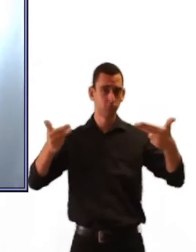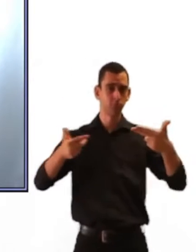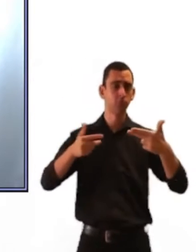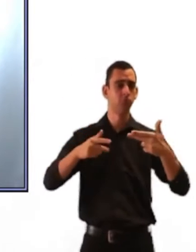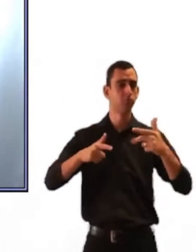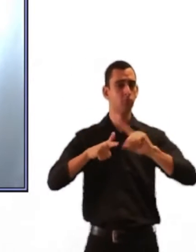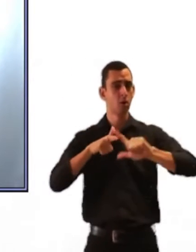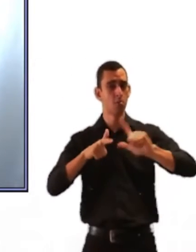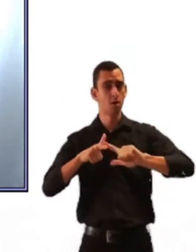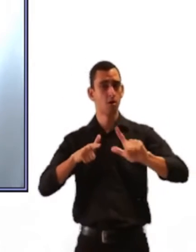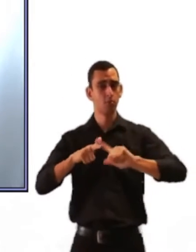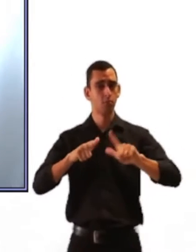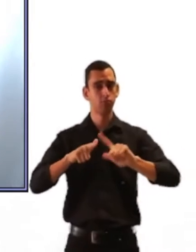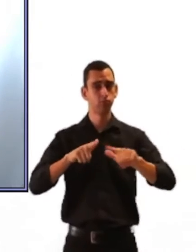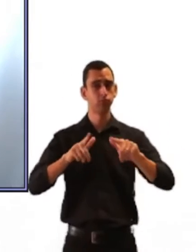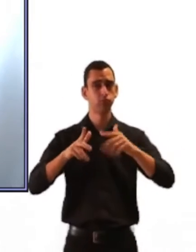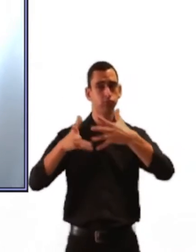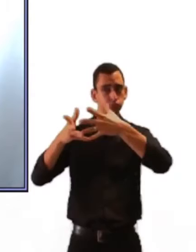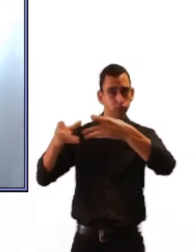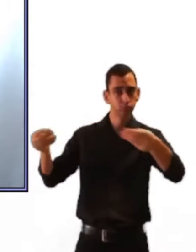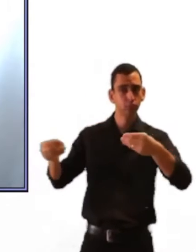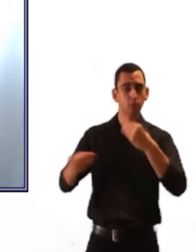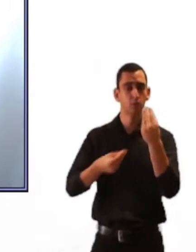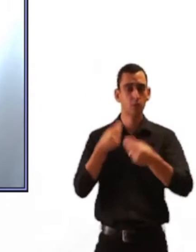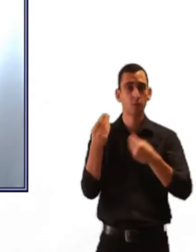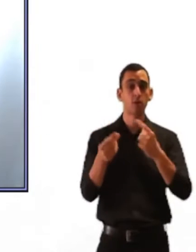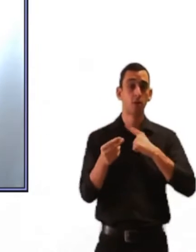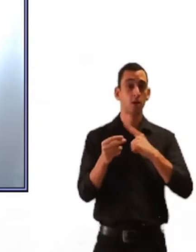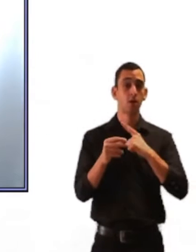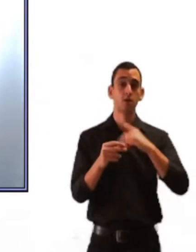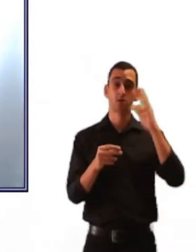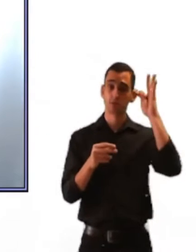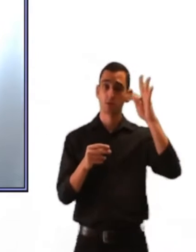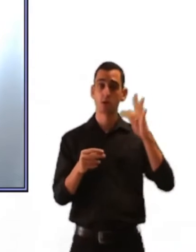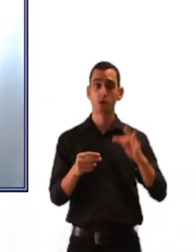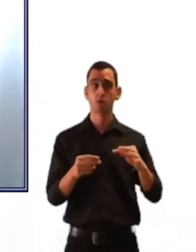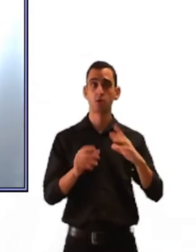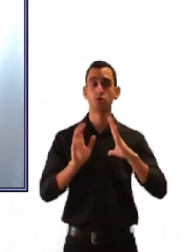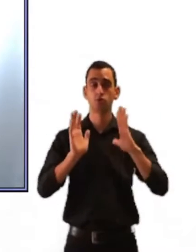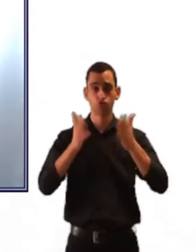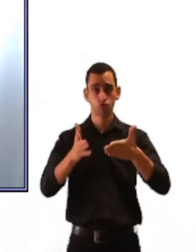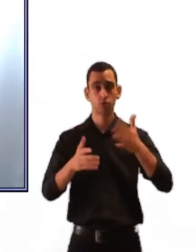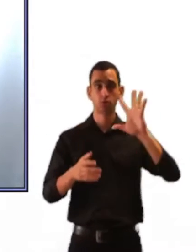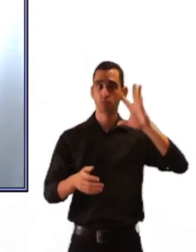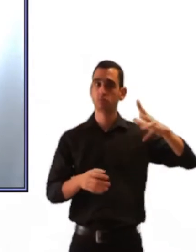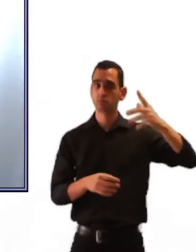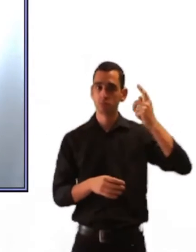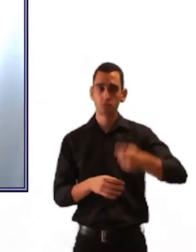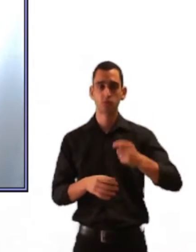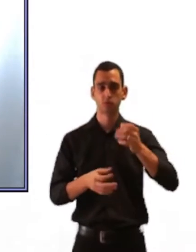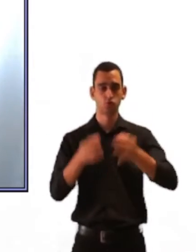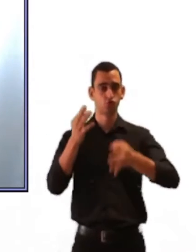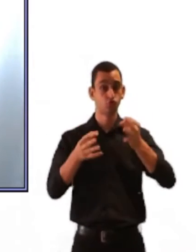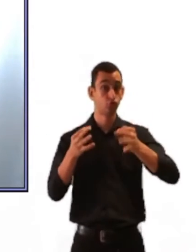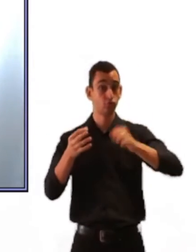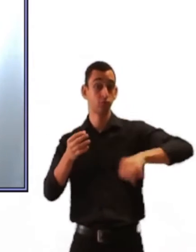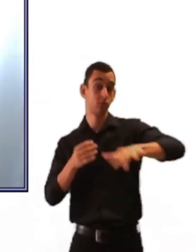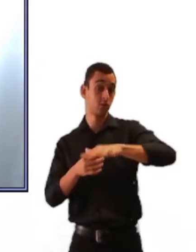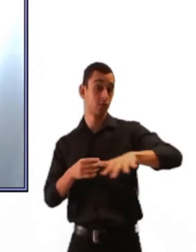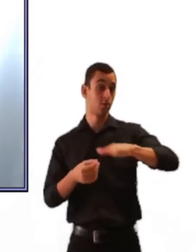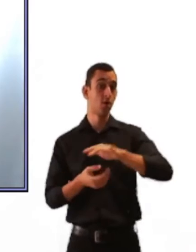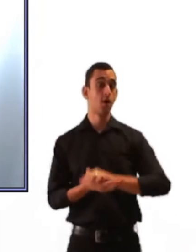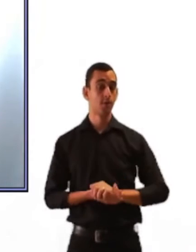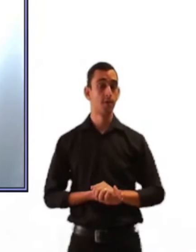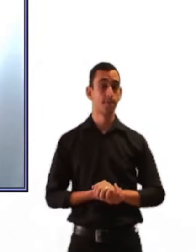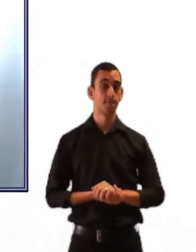de problemas, são trazidos para a teoria da decisão judicial, da tomada de decisão judicial. Então, com base